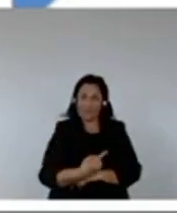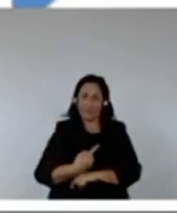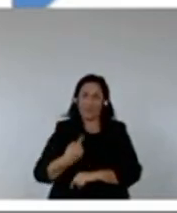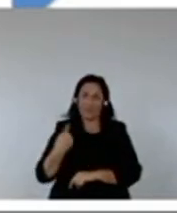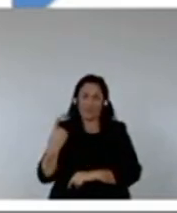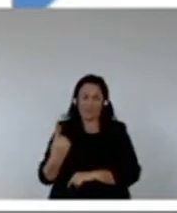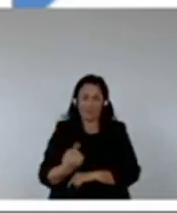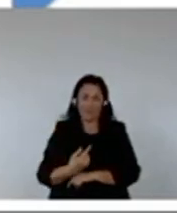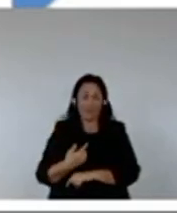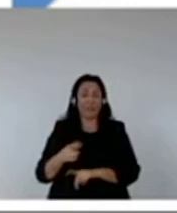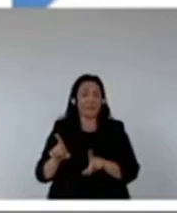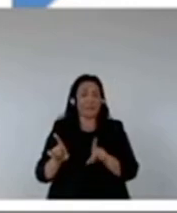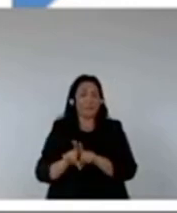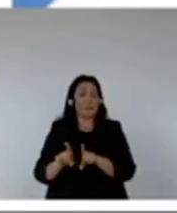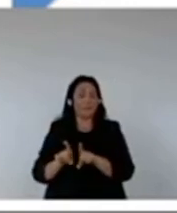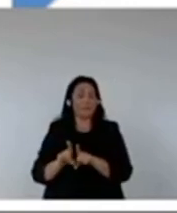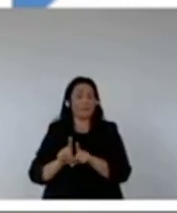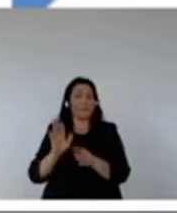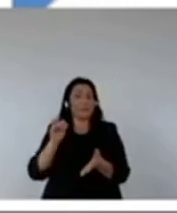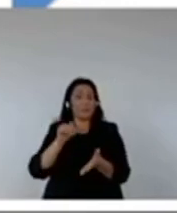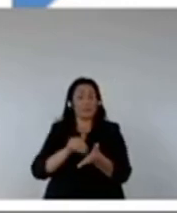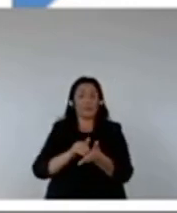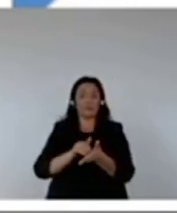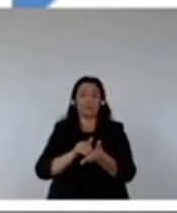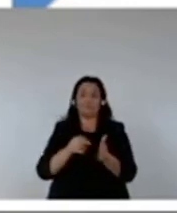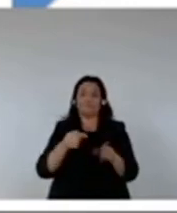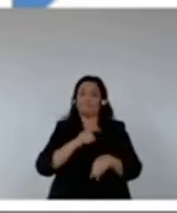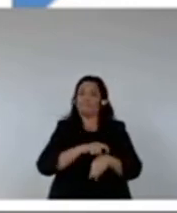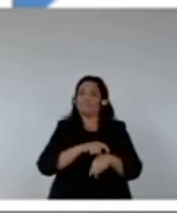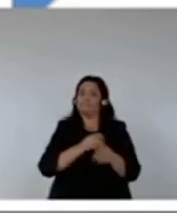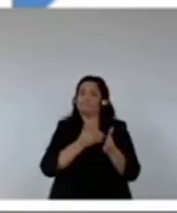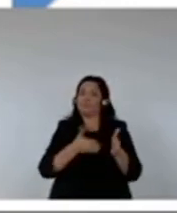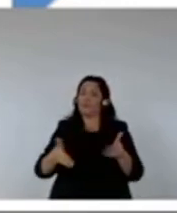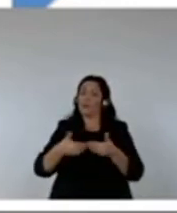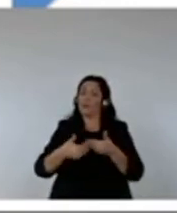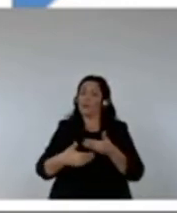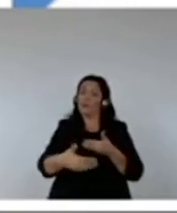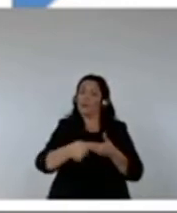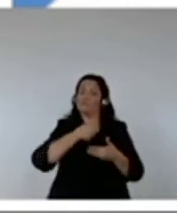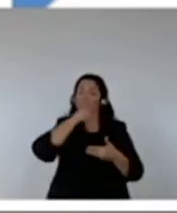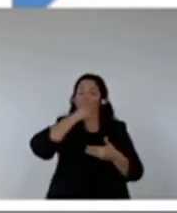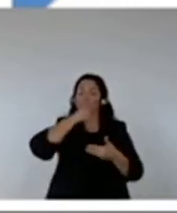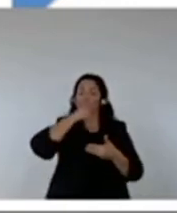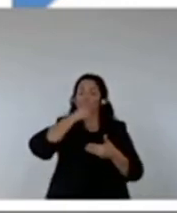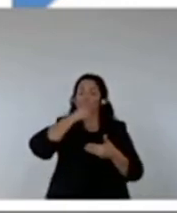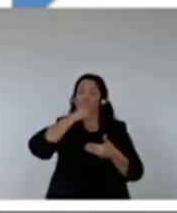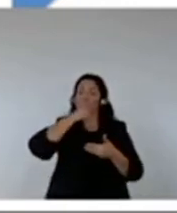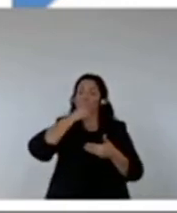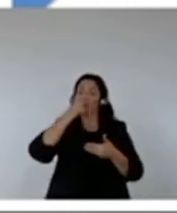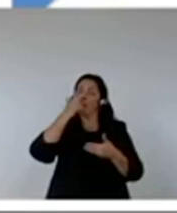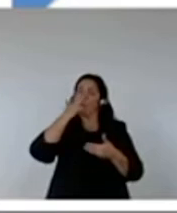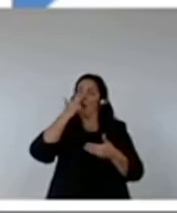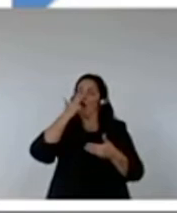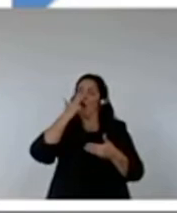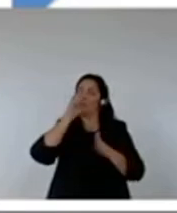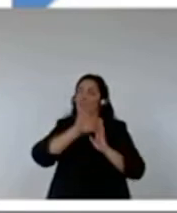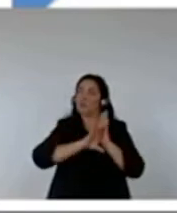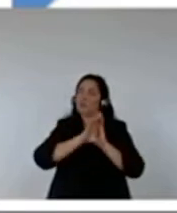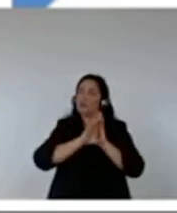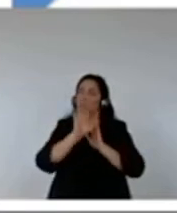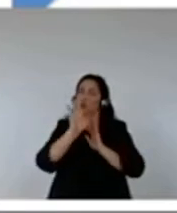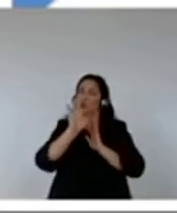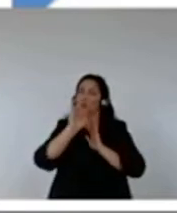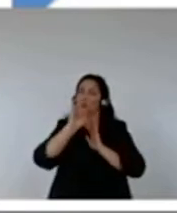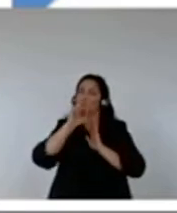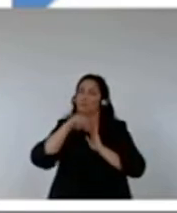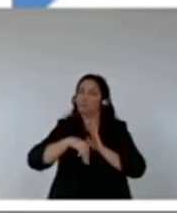né, o envelhecimento ele traz muito próximo à terminalidade, à finitude. E aí teve uma discussão